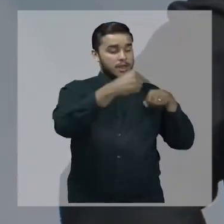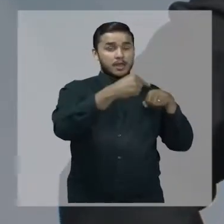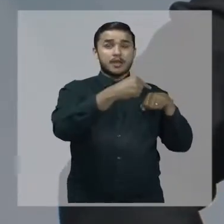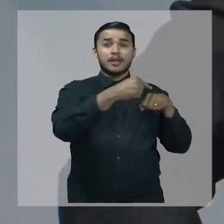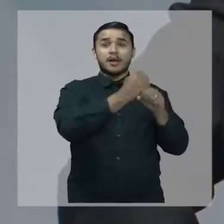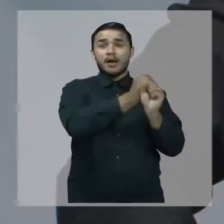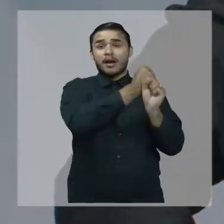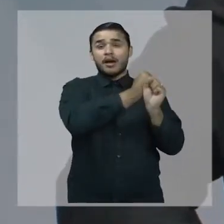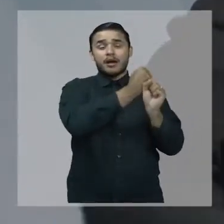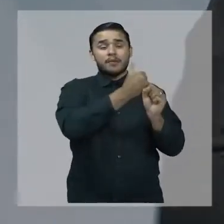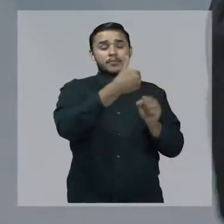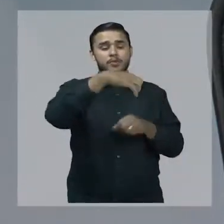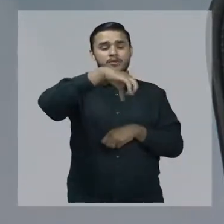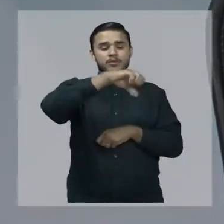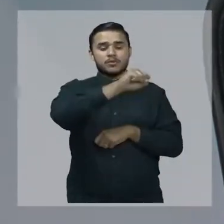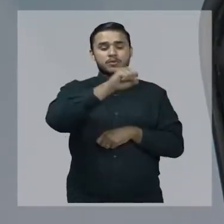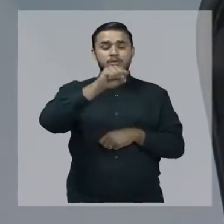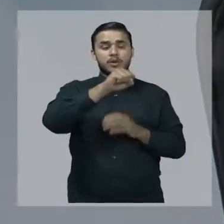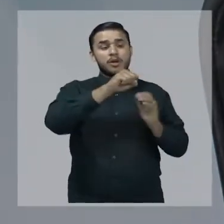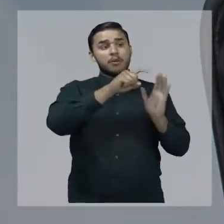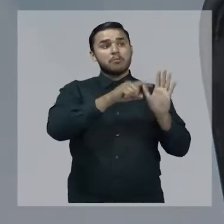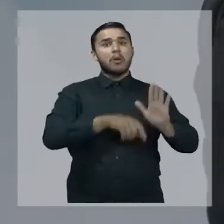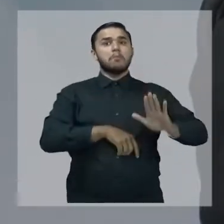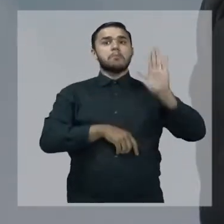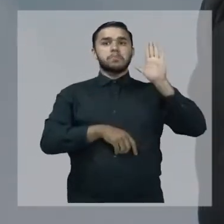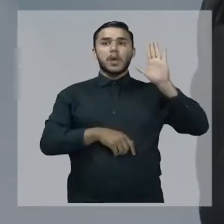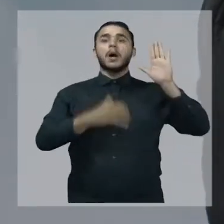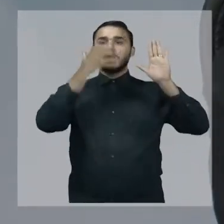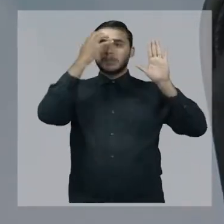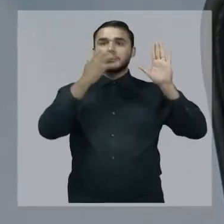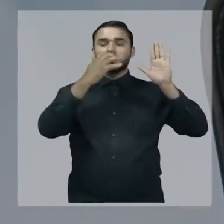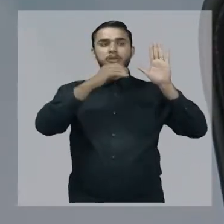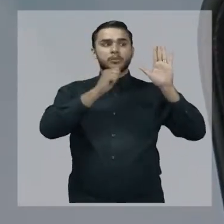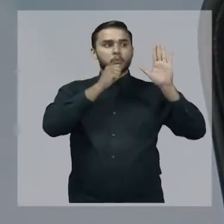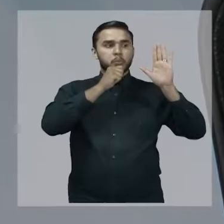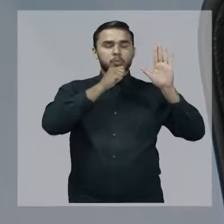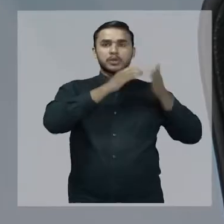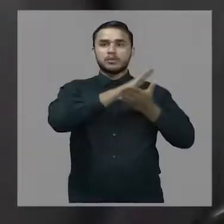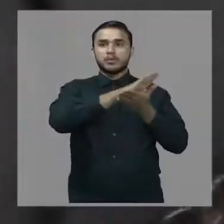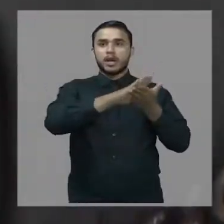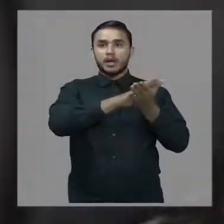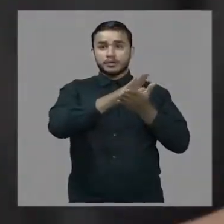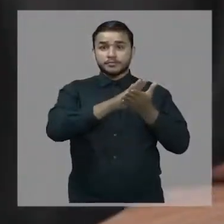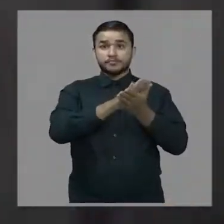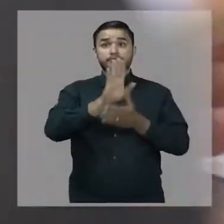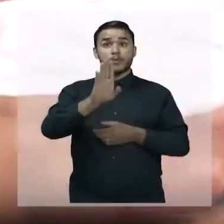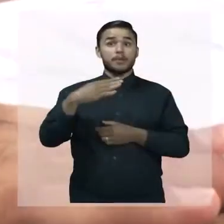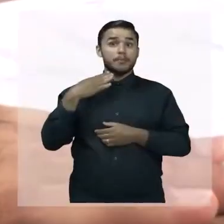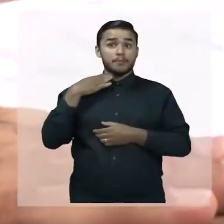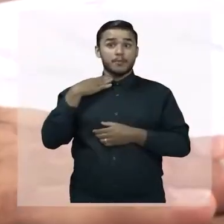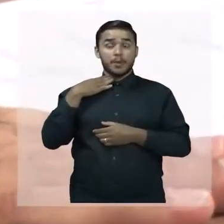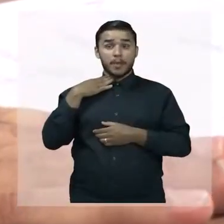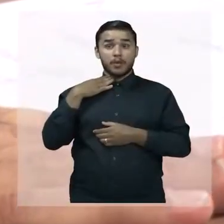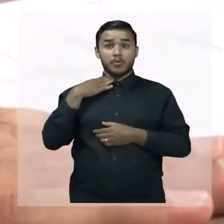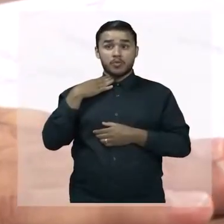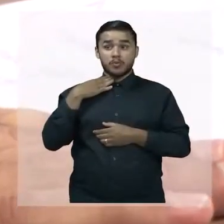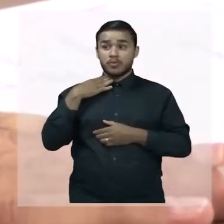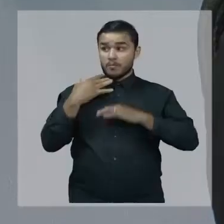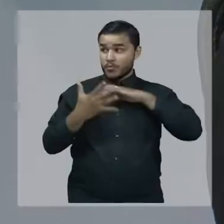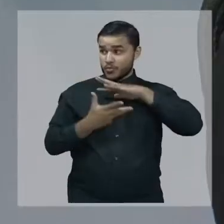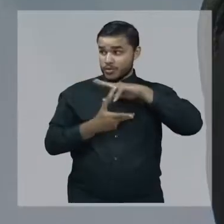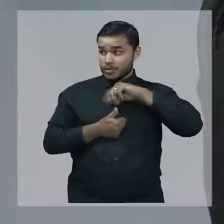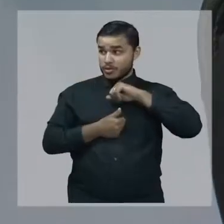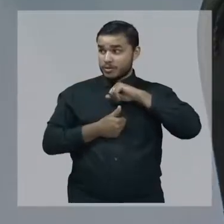são inconstitucionais. É uma Constituição que prometeu um monte de coisa e não construiu nada. O Banco Mundial, não é ninguém aqui do Brasil, disse